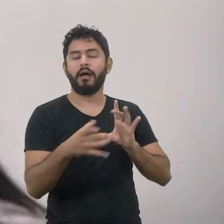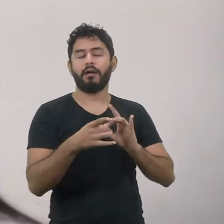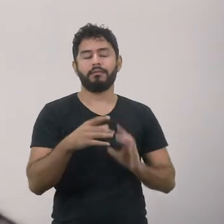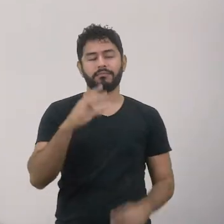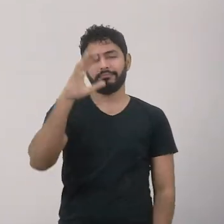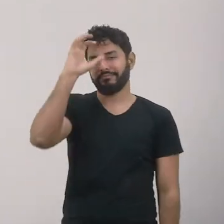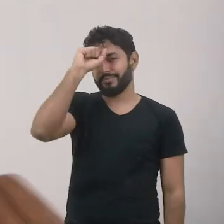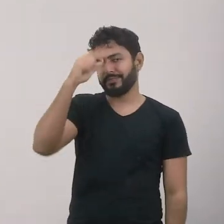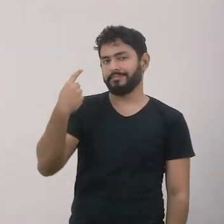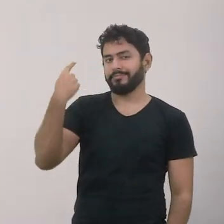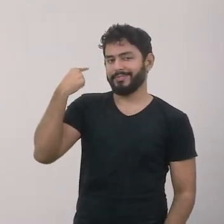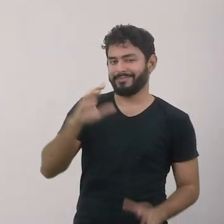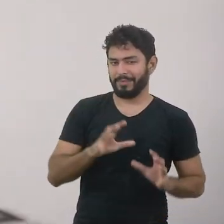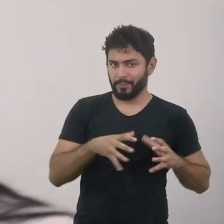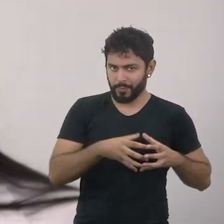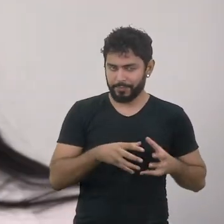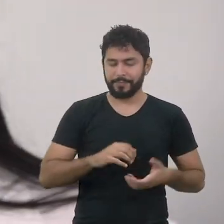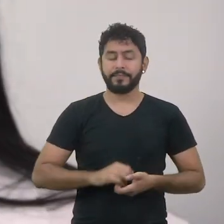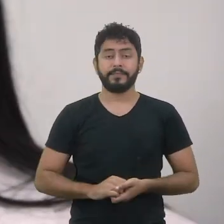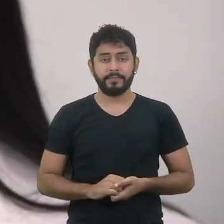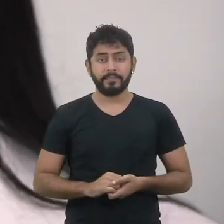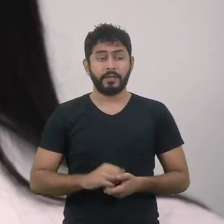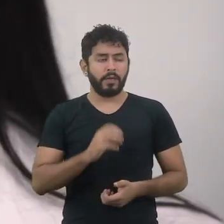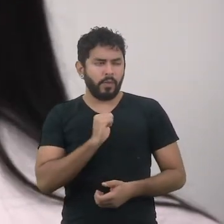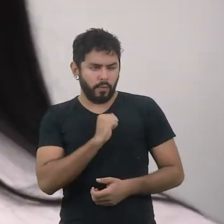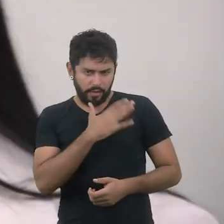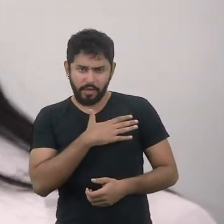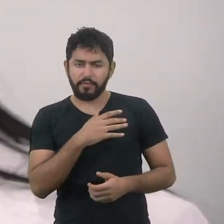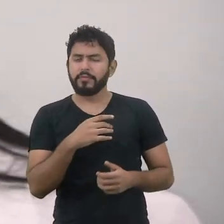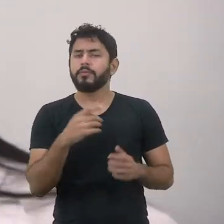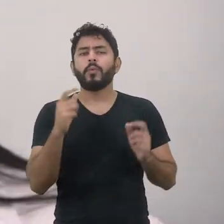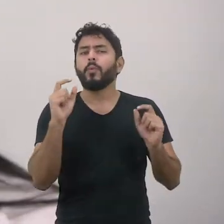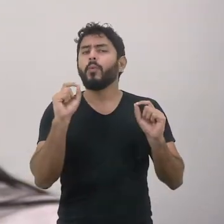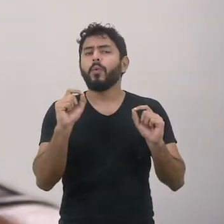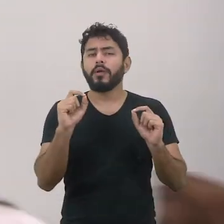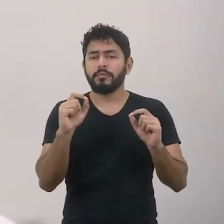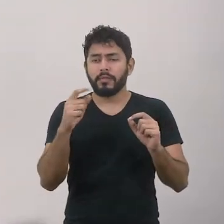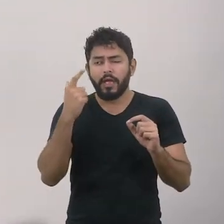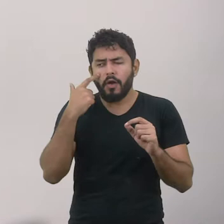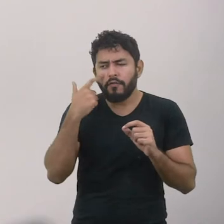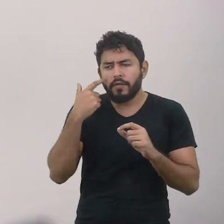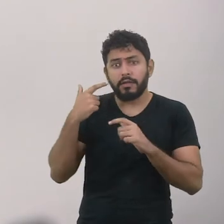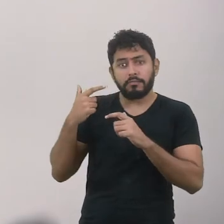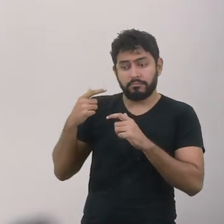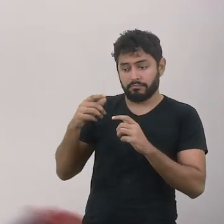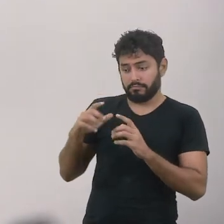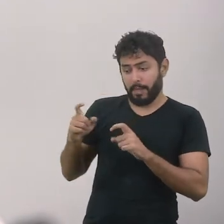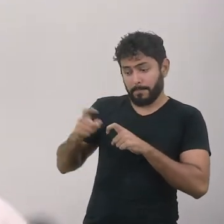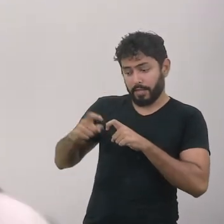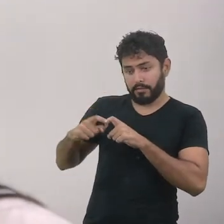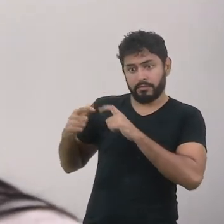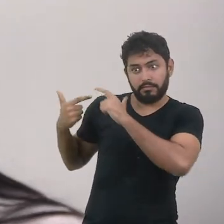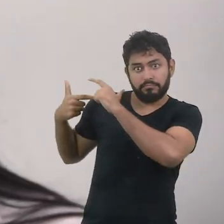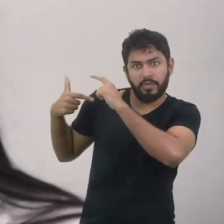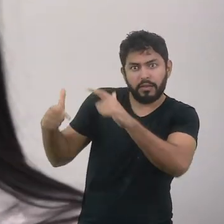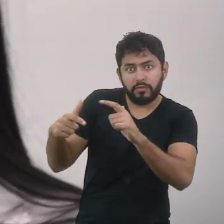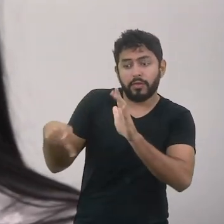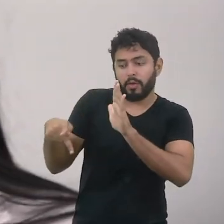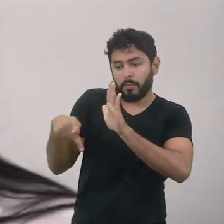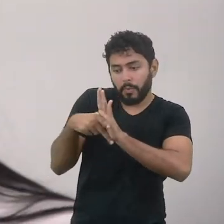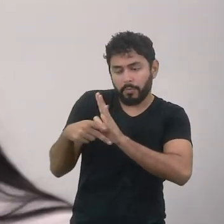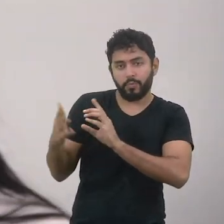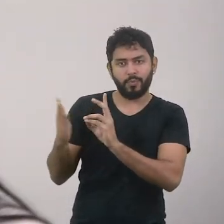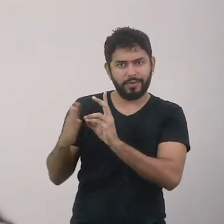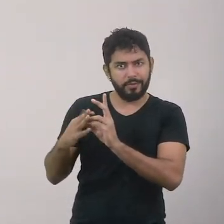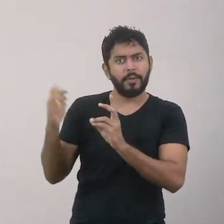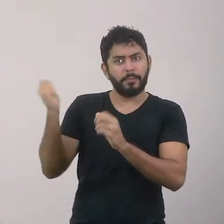o IF me proporcionou essa possibilidade de eu ver até que ponto a medicina tradicional do meu povo pode contribuir na minha prática profissional.